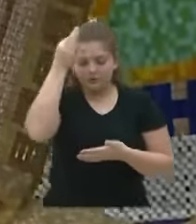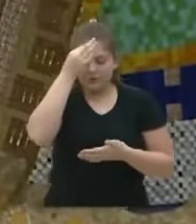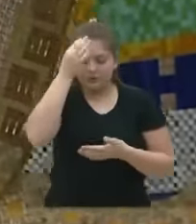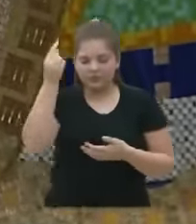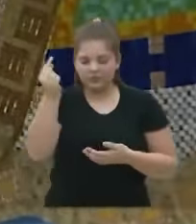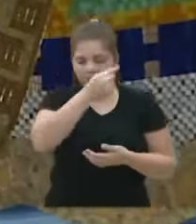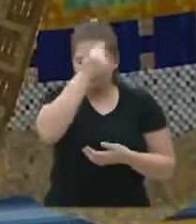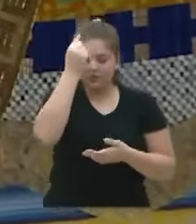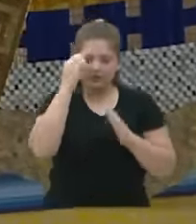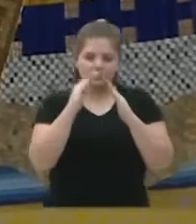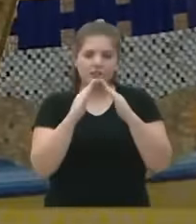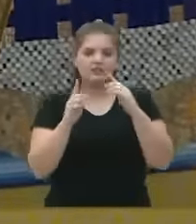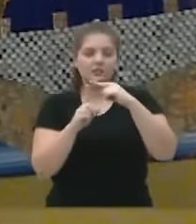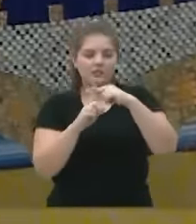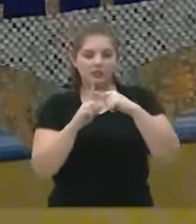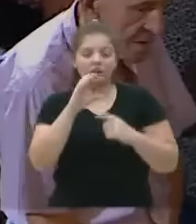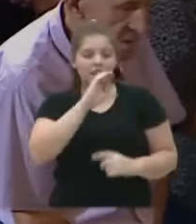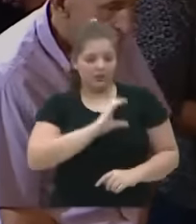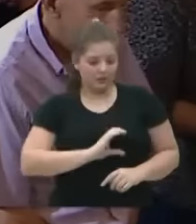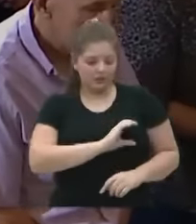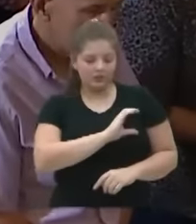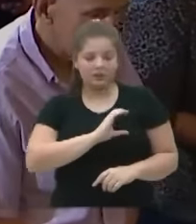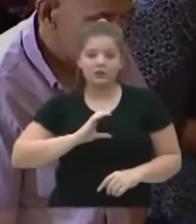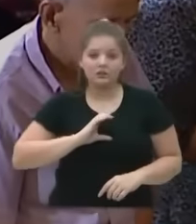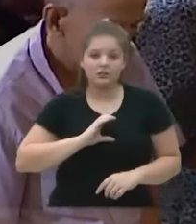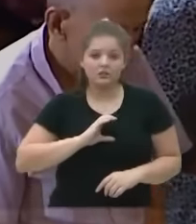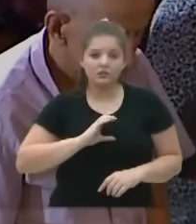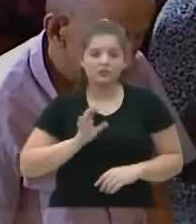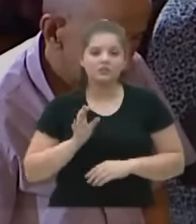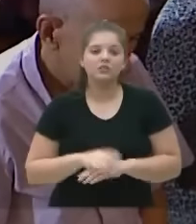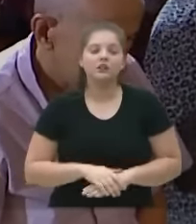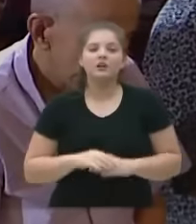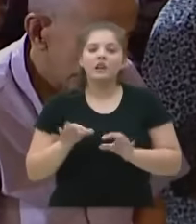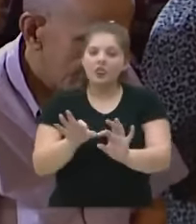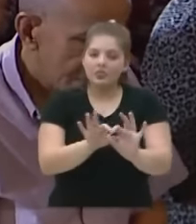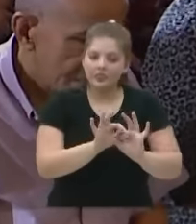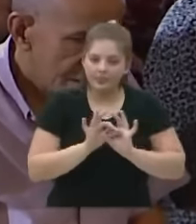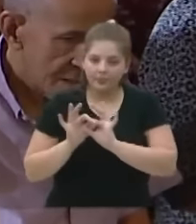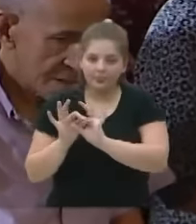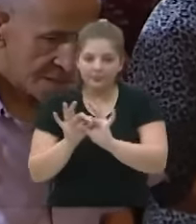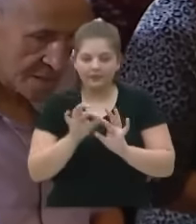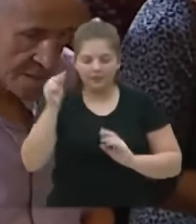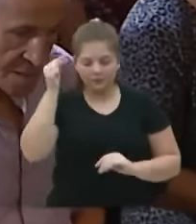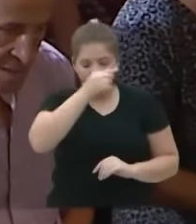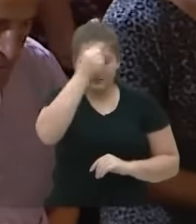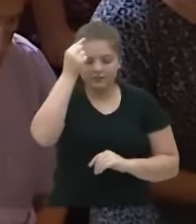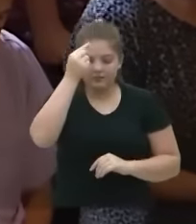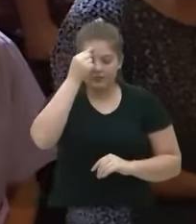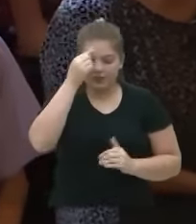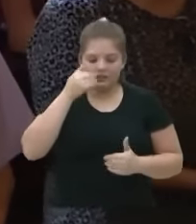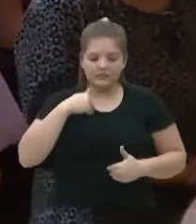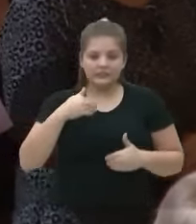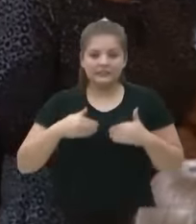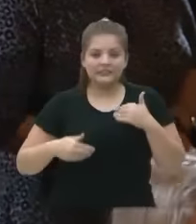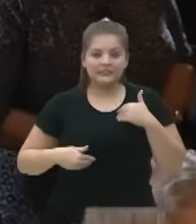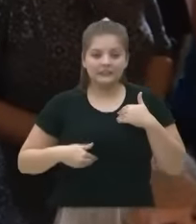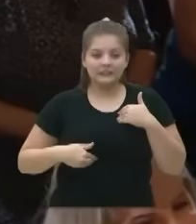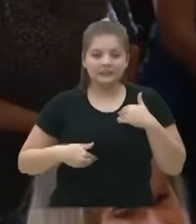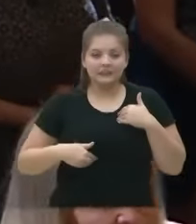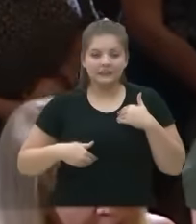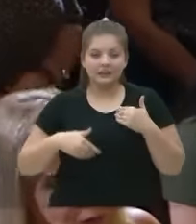a julgar os vivos e os mortos. Creio no Espírito Santo, na Santa Igreja